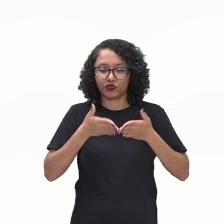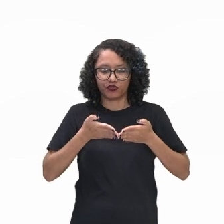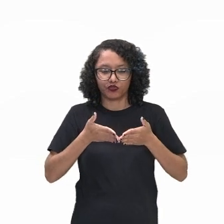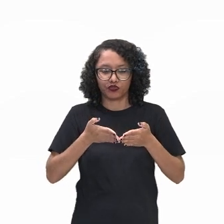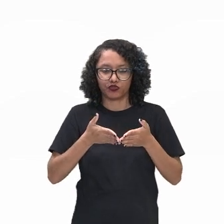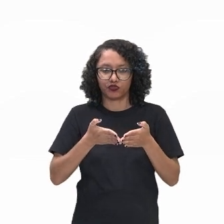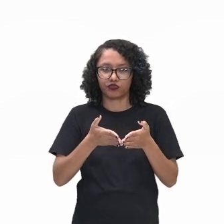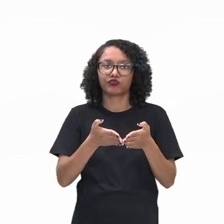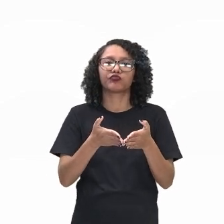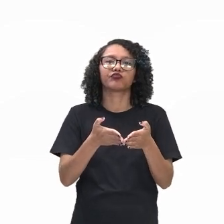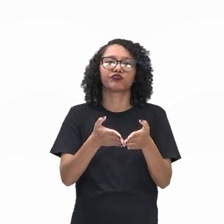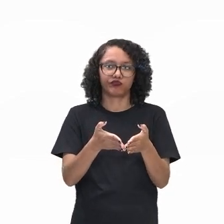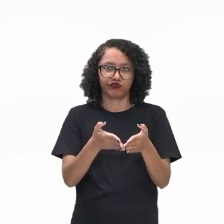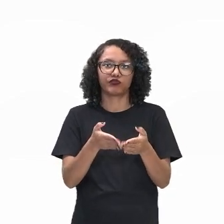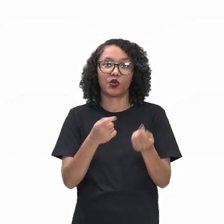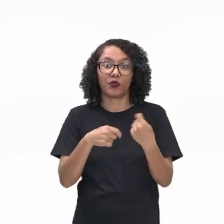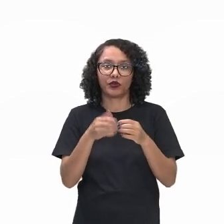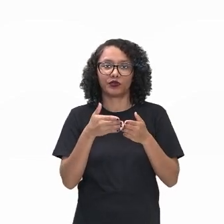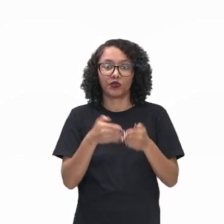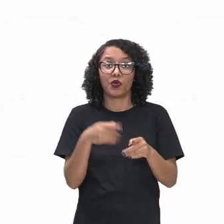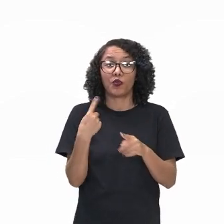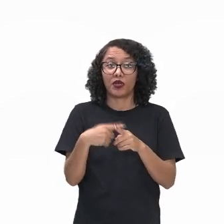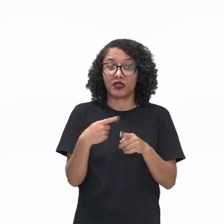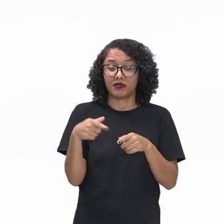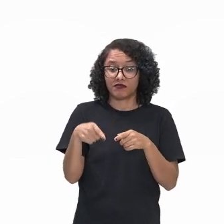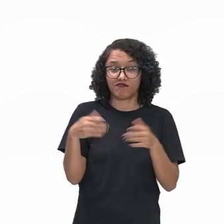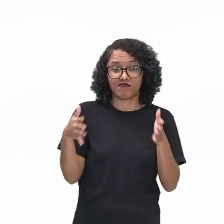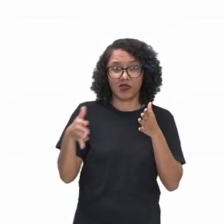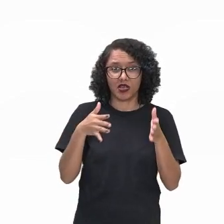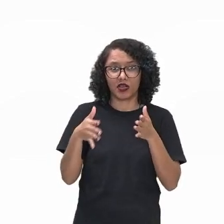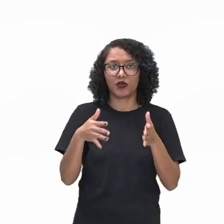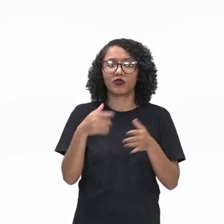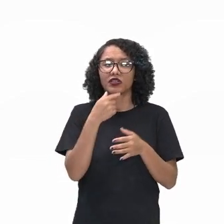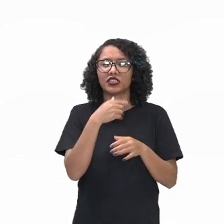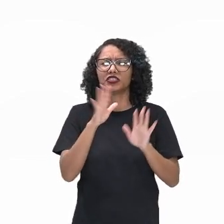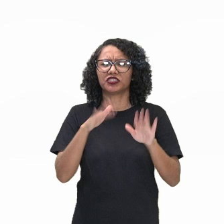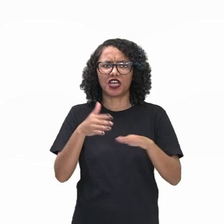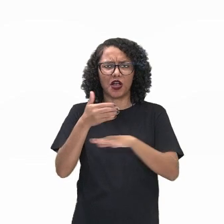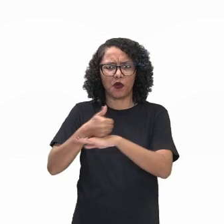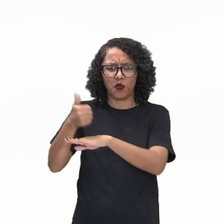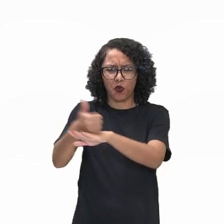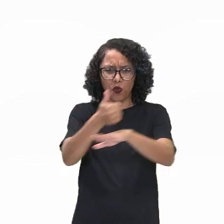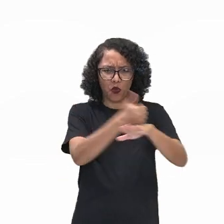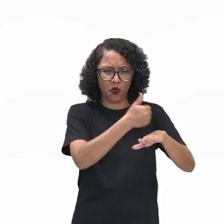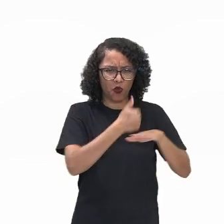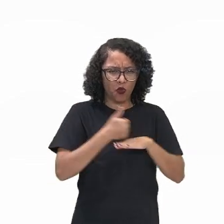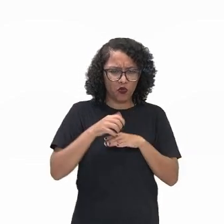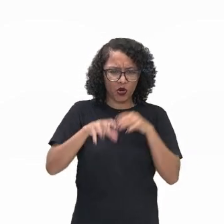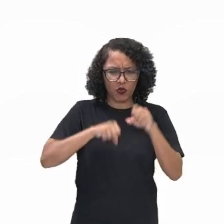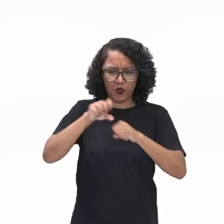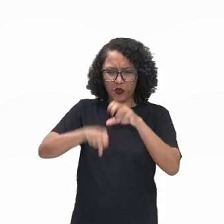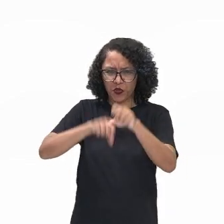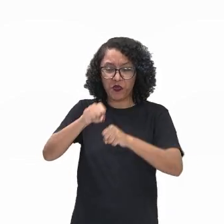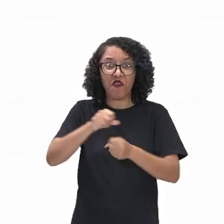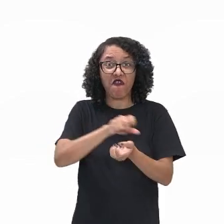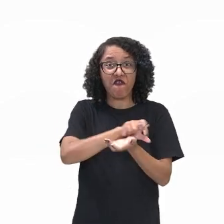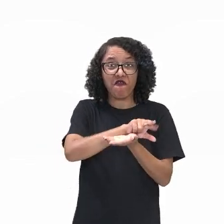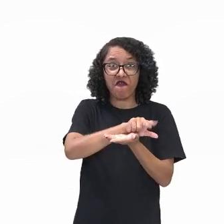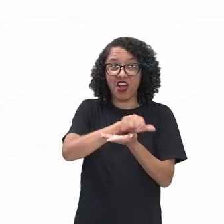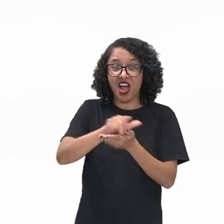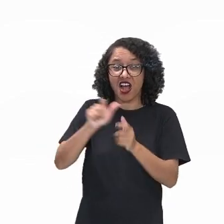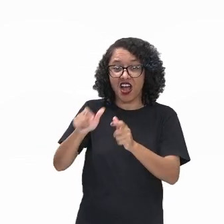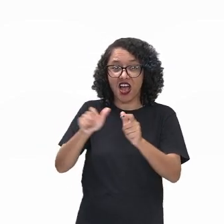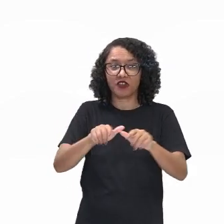inglês. A Inglaterra, nesse período, ela já possuía várias colônias, ela já era ali a grande senhora